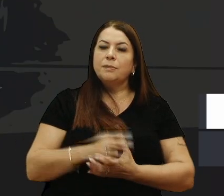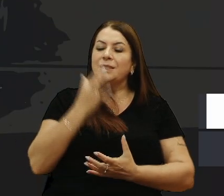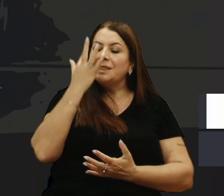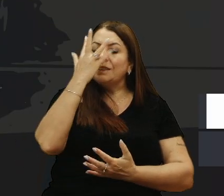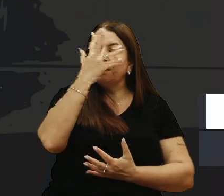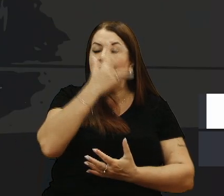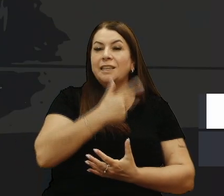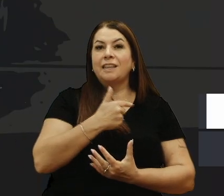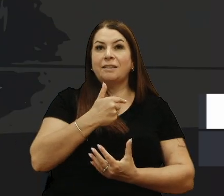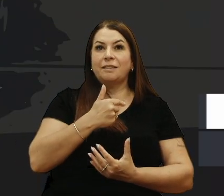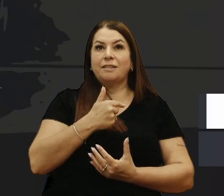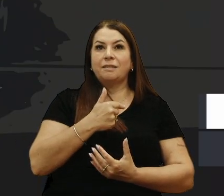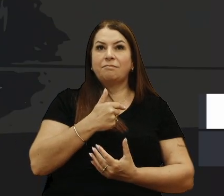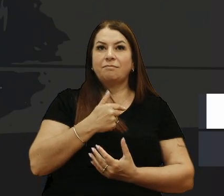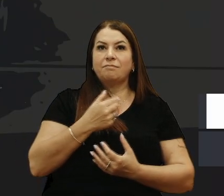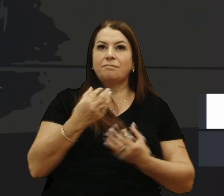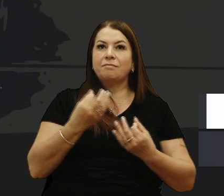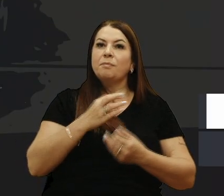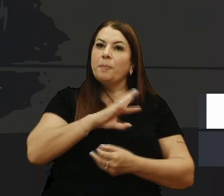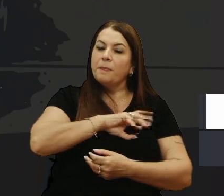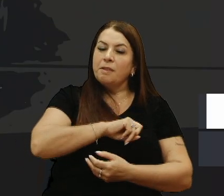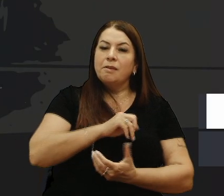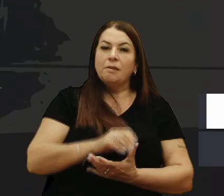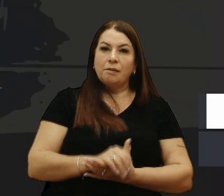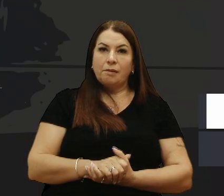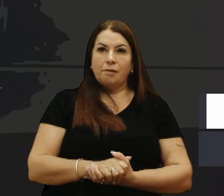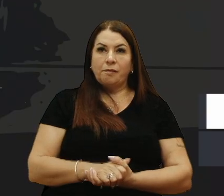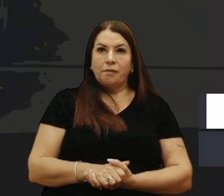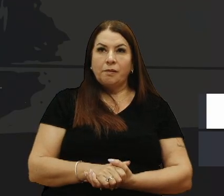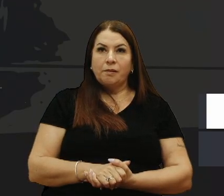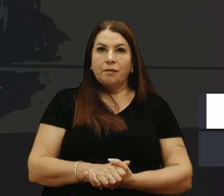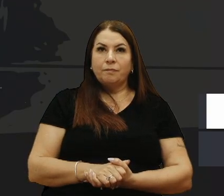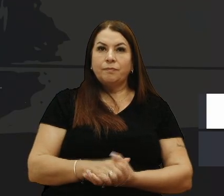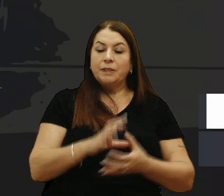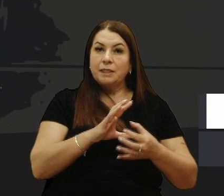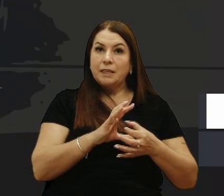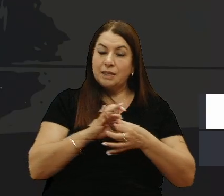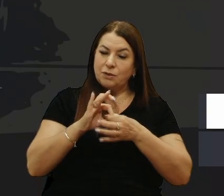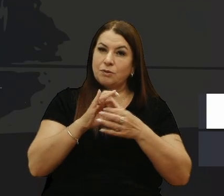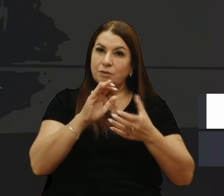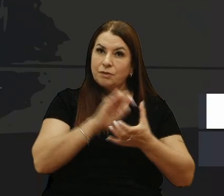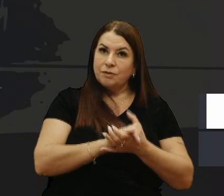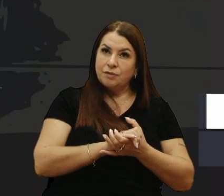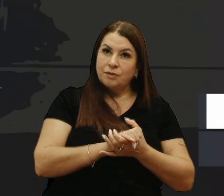linda, plena e amorosa. Dessa união